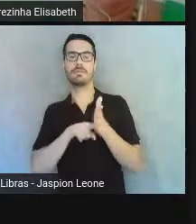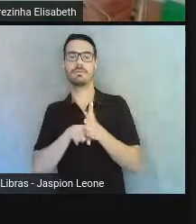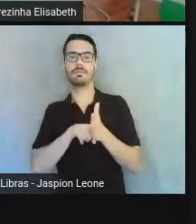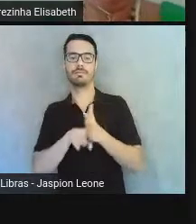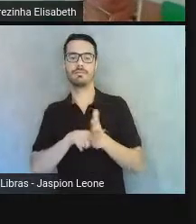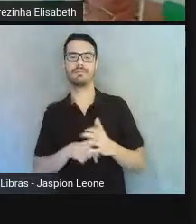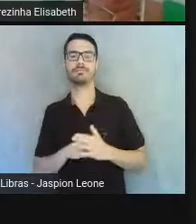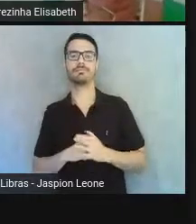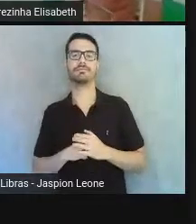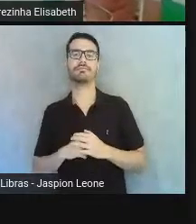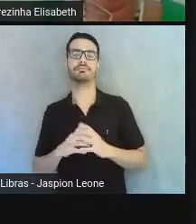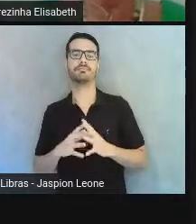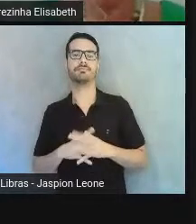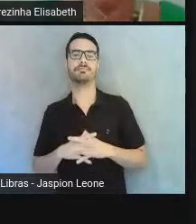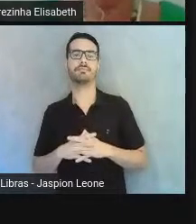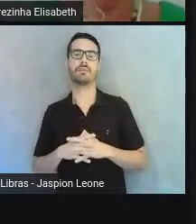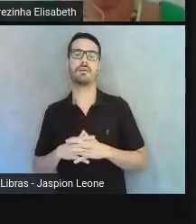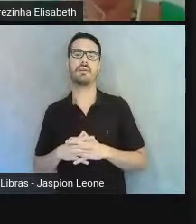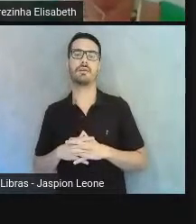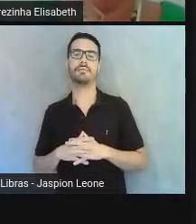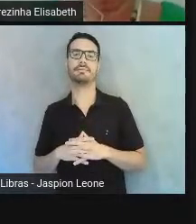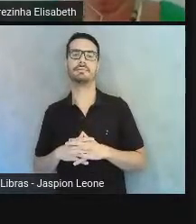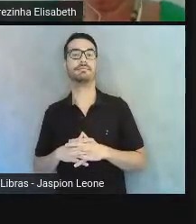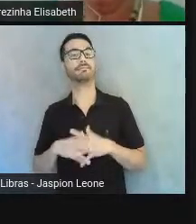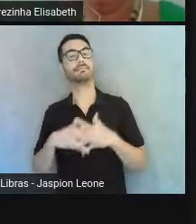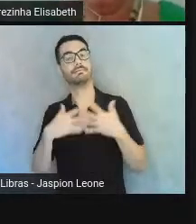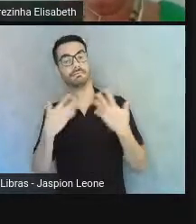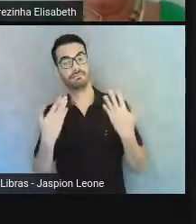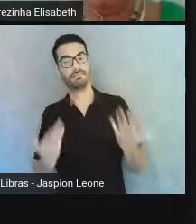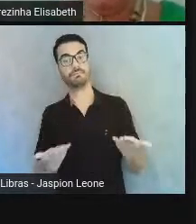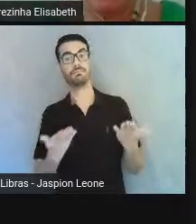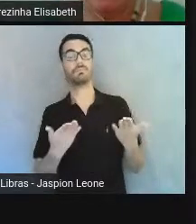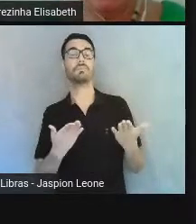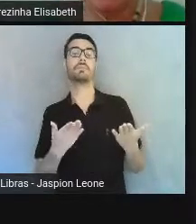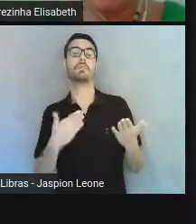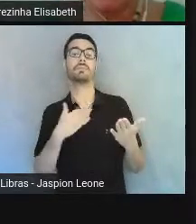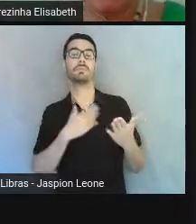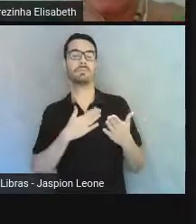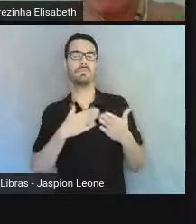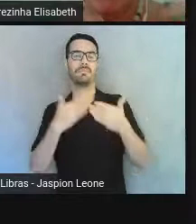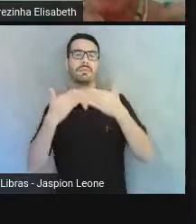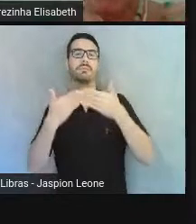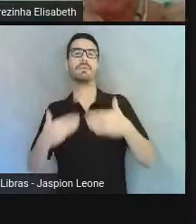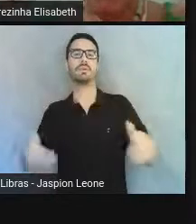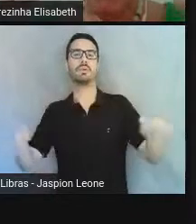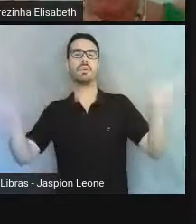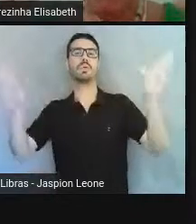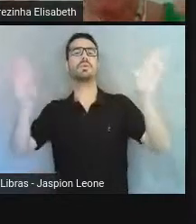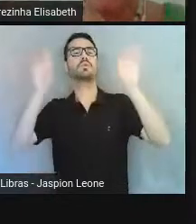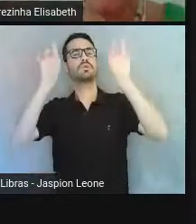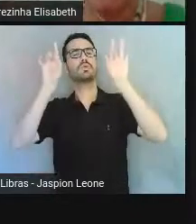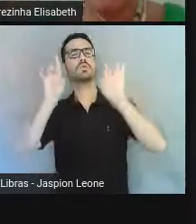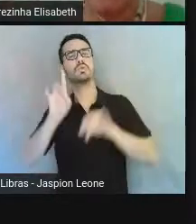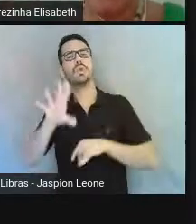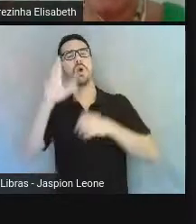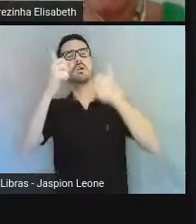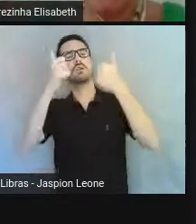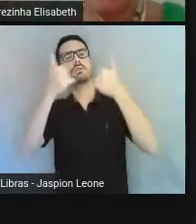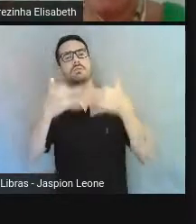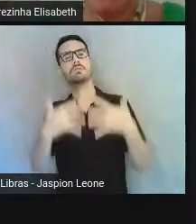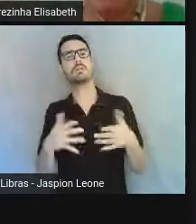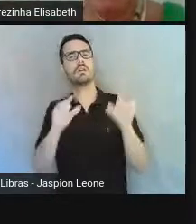Bom, em função disso, né, essa minha abertura é só mesmo para colocar um pouco